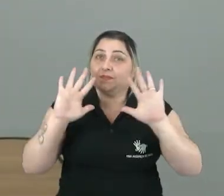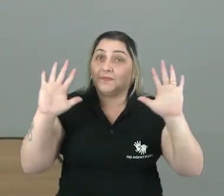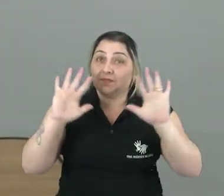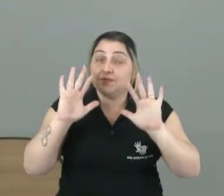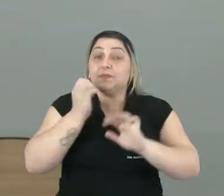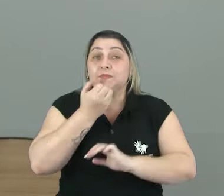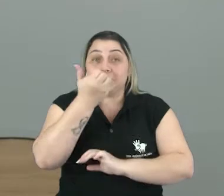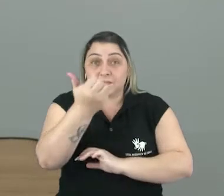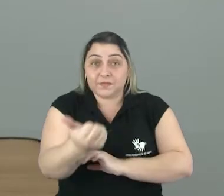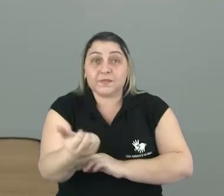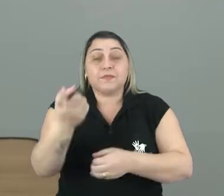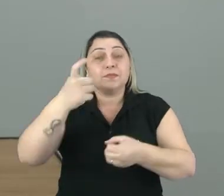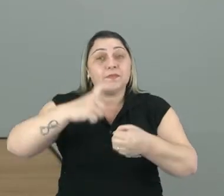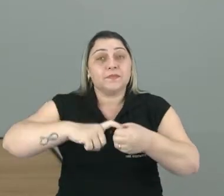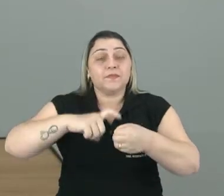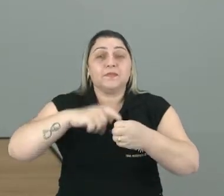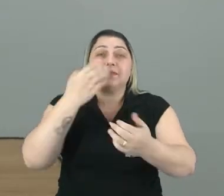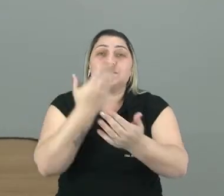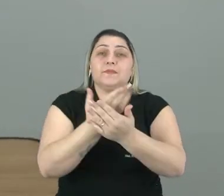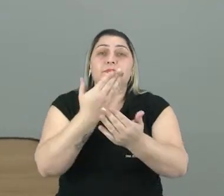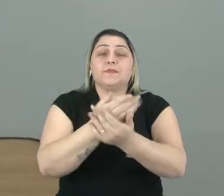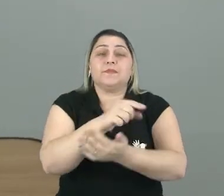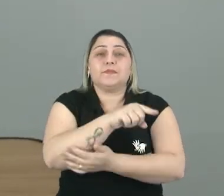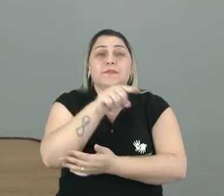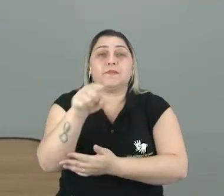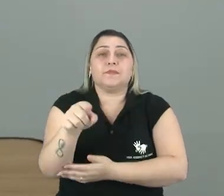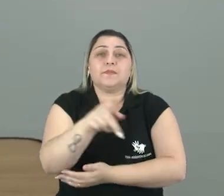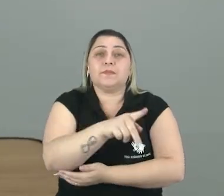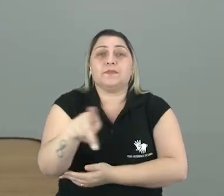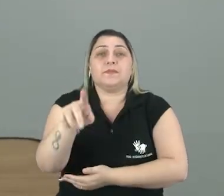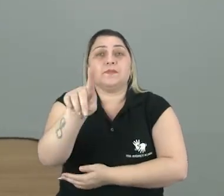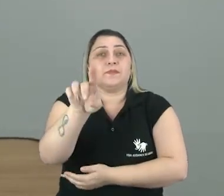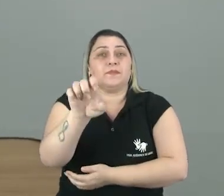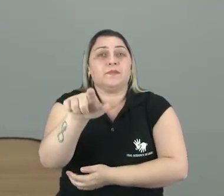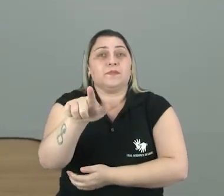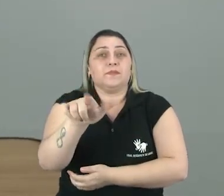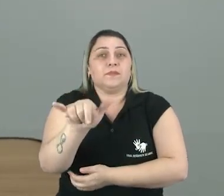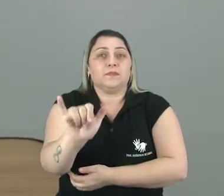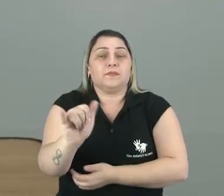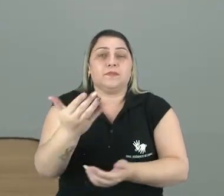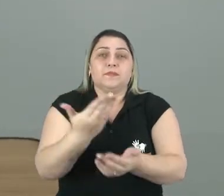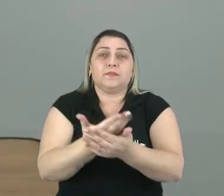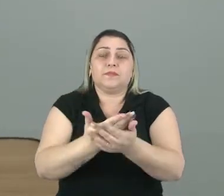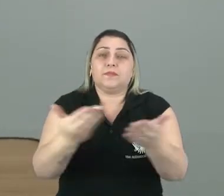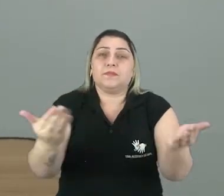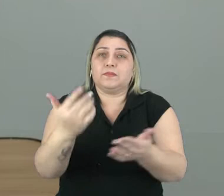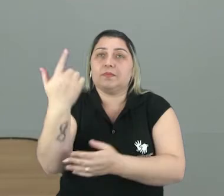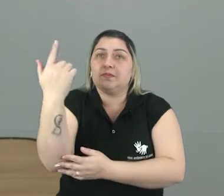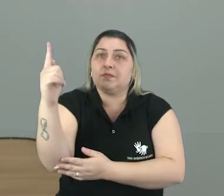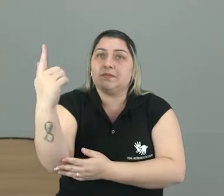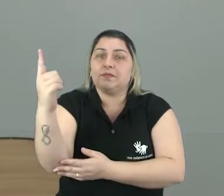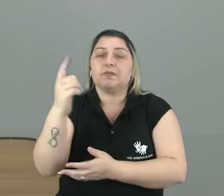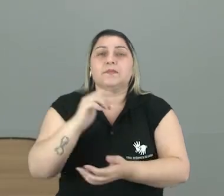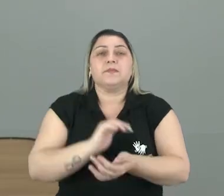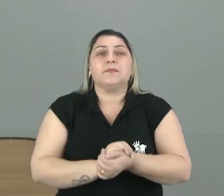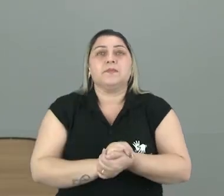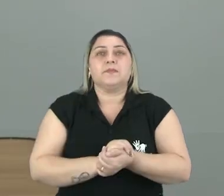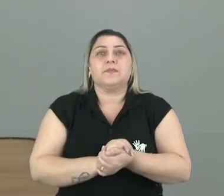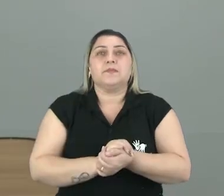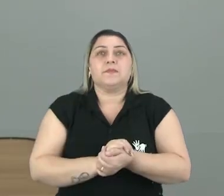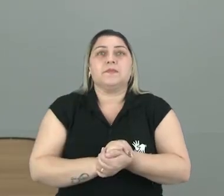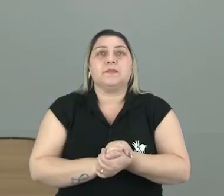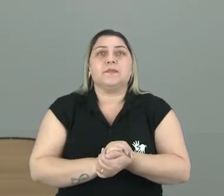Olá, tudo bem? Estou de volta para mais uma aula com vocês. Sou a professora Deli. Nossa aula hoje é sobre geografia, do assunto